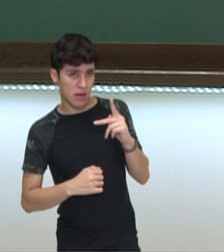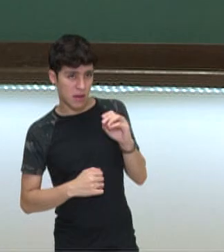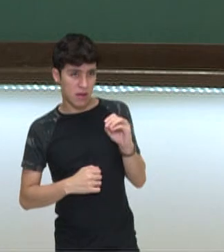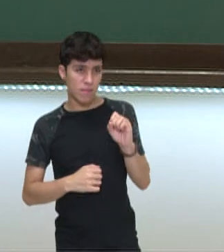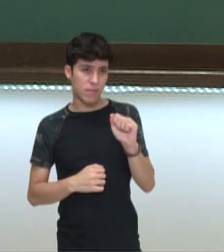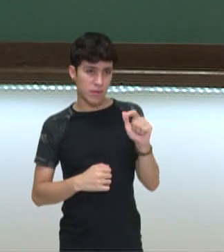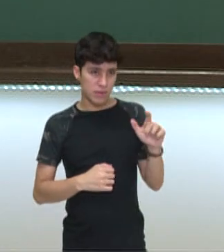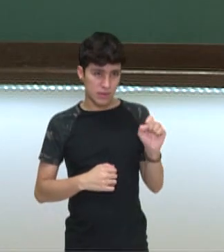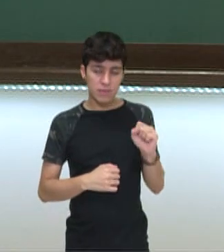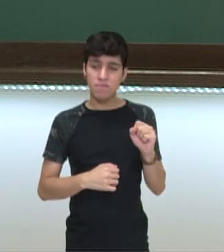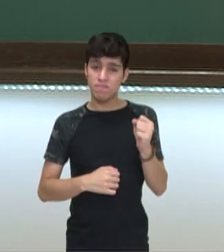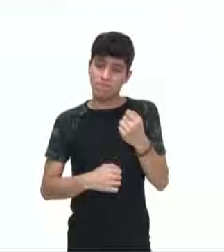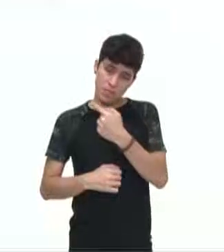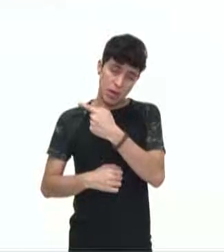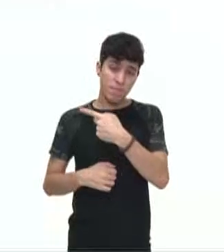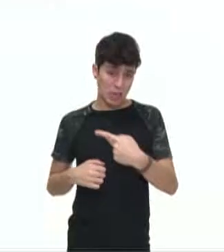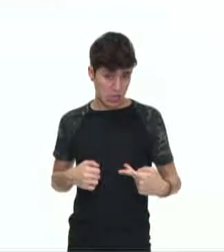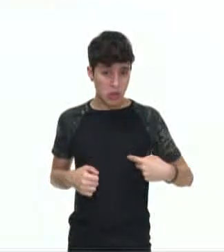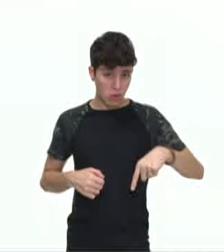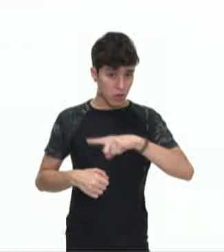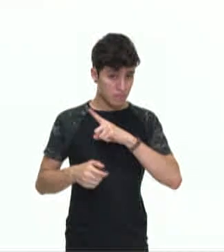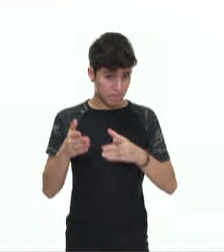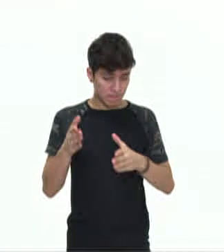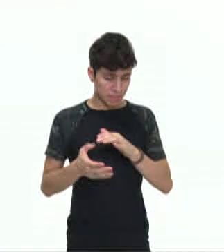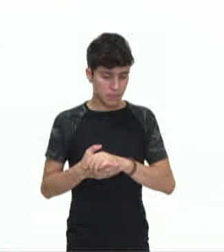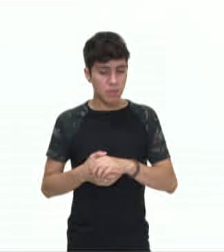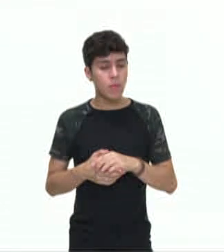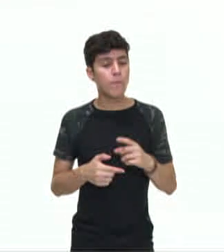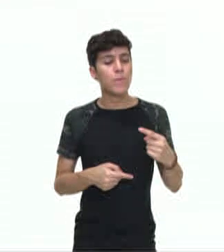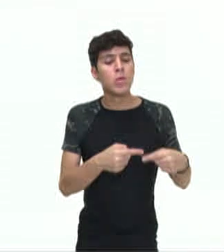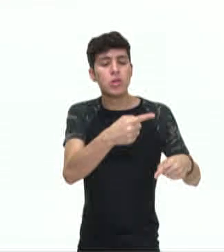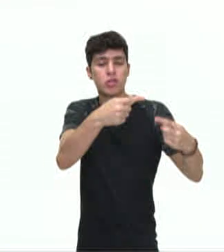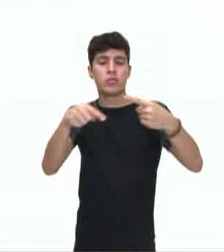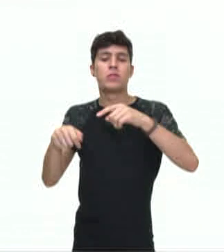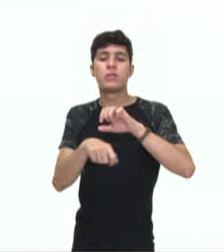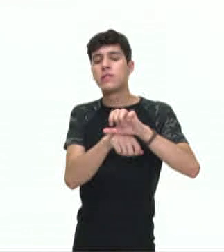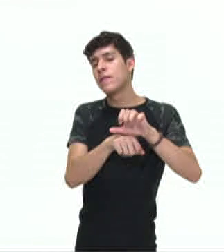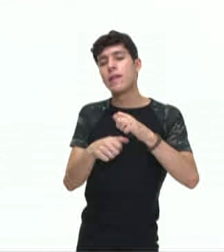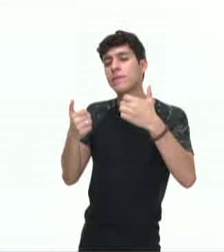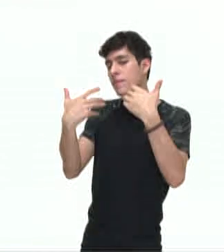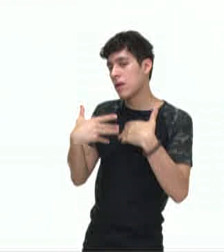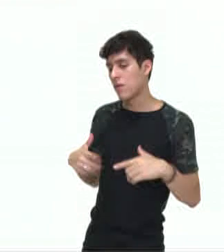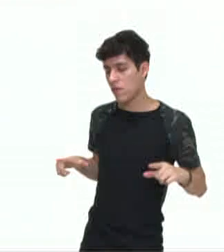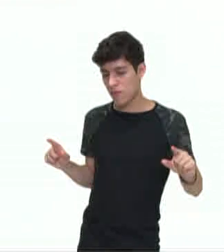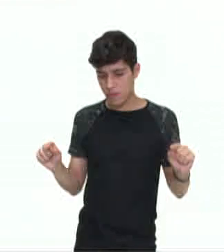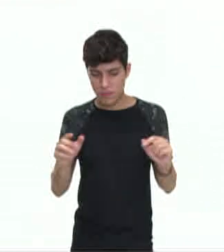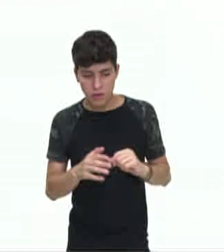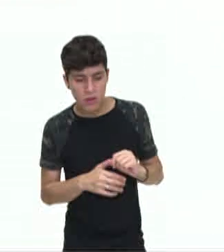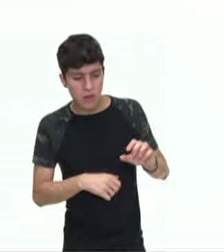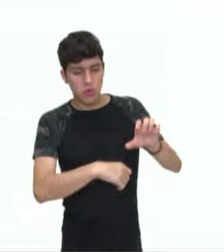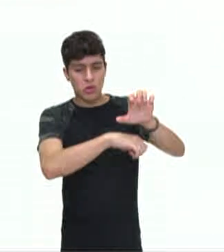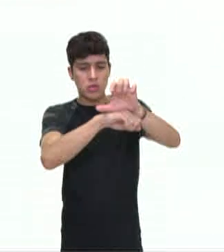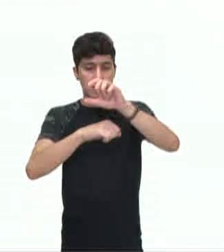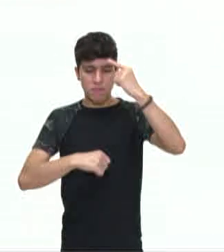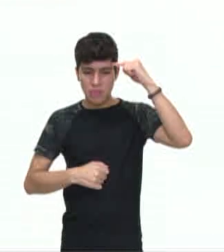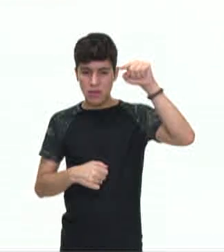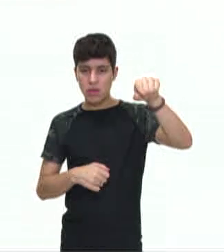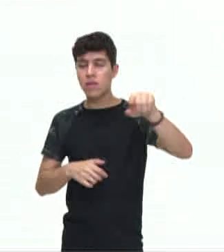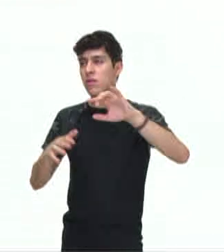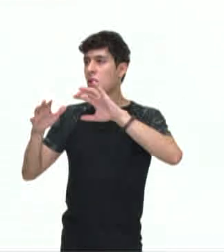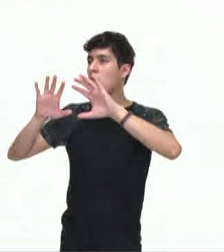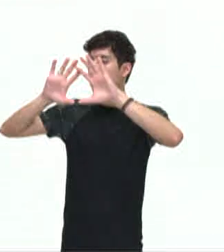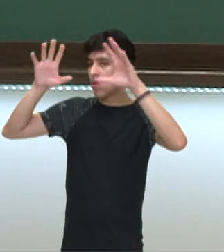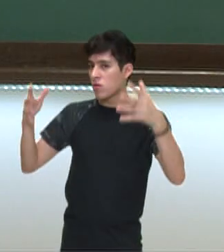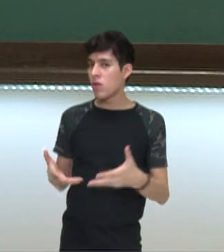período, propôs o nome Política dos Estados. E o que ele dizia? o que pensam os estados, pensa a